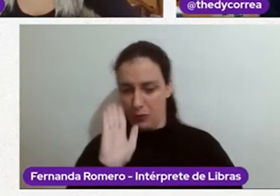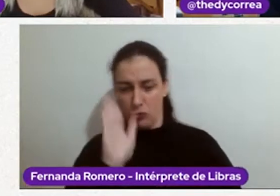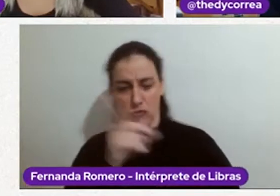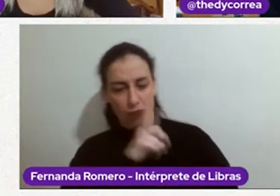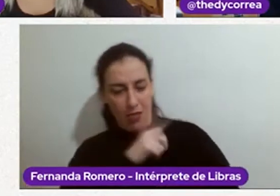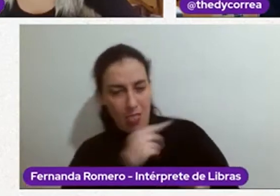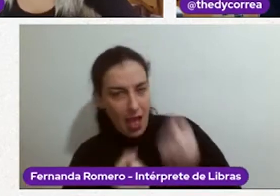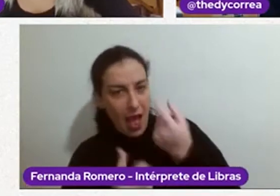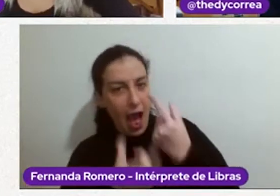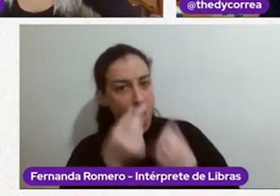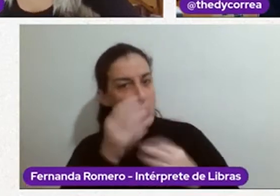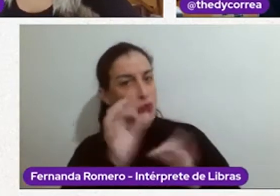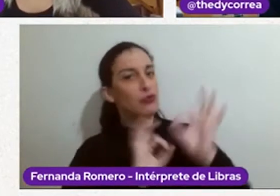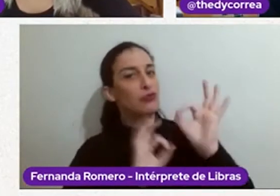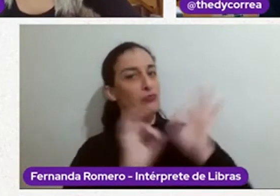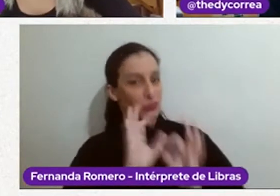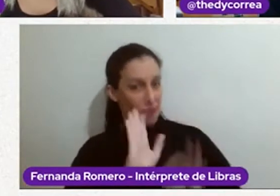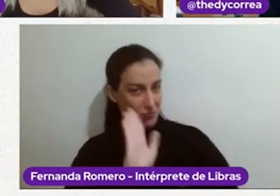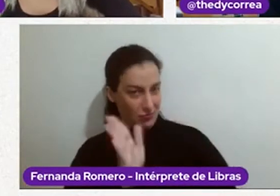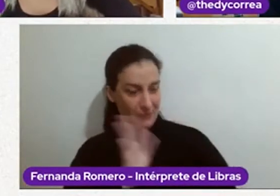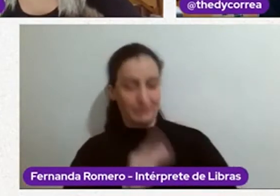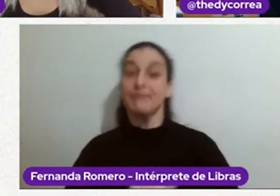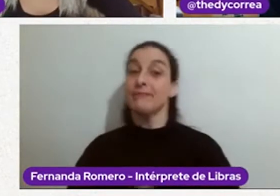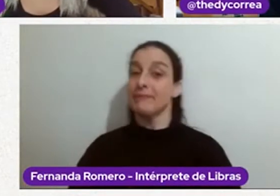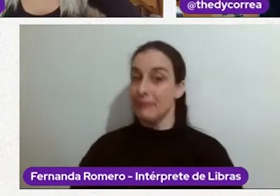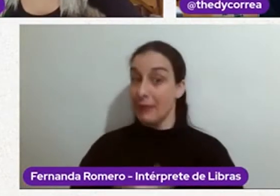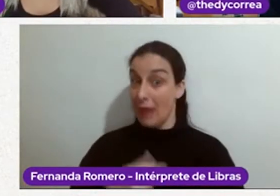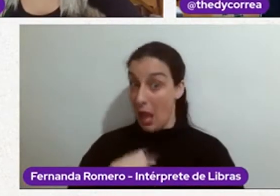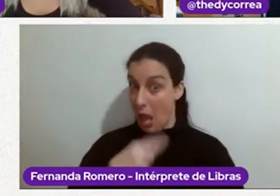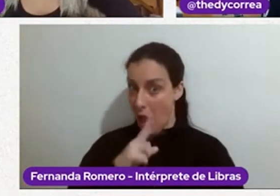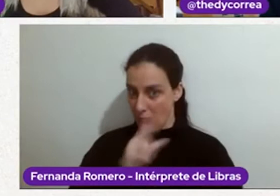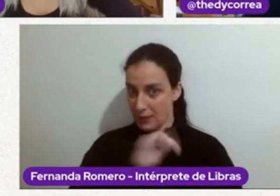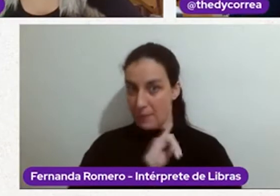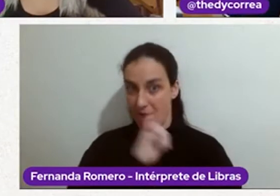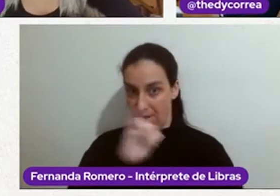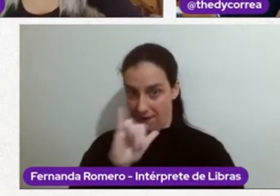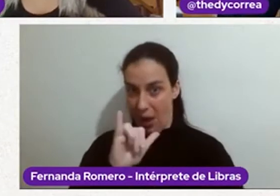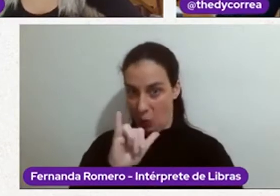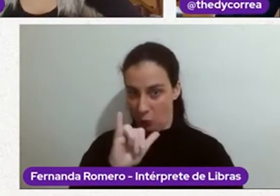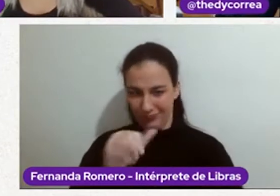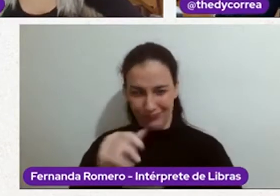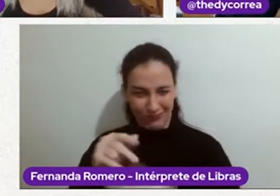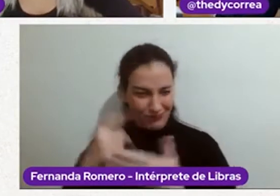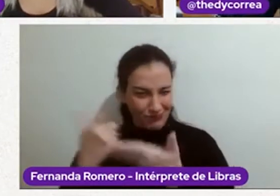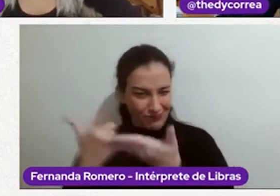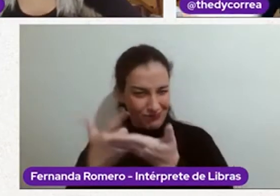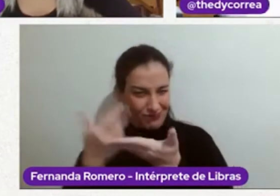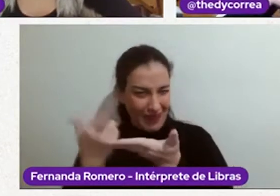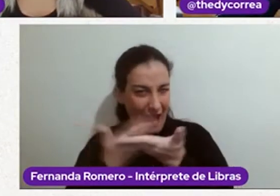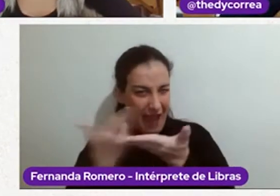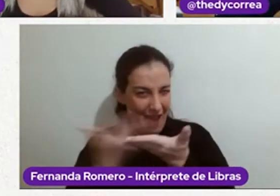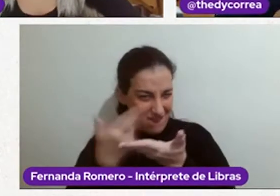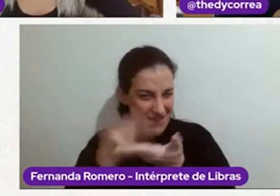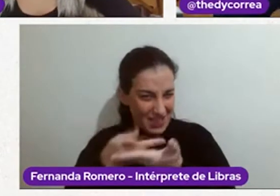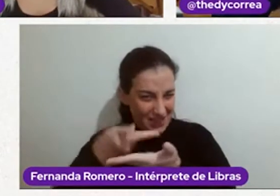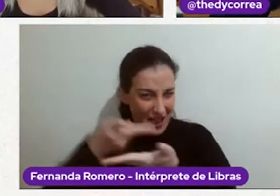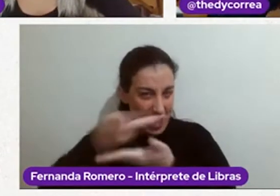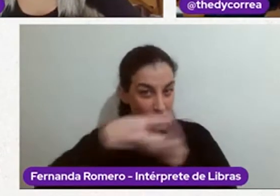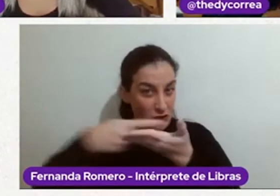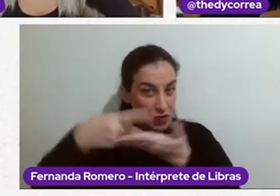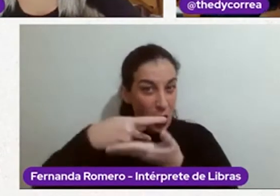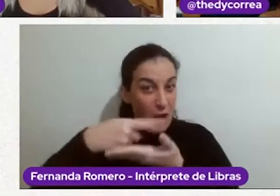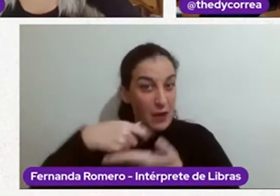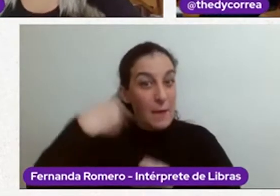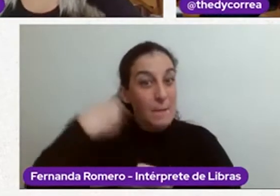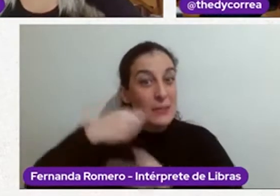também. Eu sempre falo que os quadrinhos muitas vezes podem e devem ser